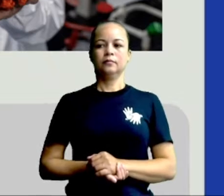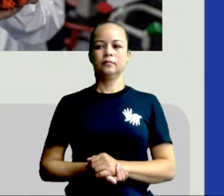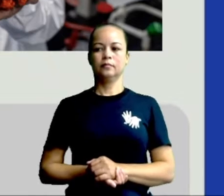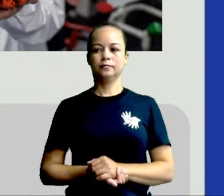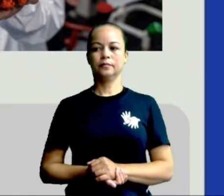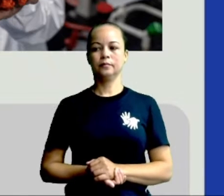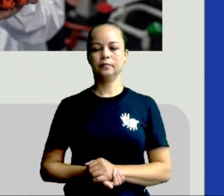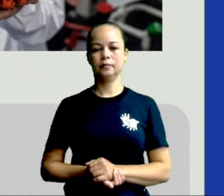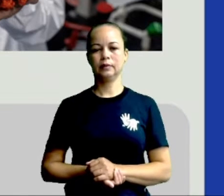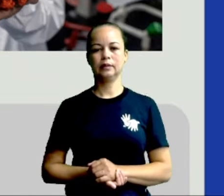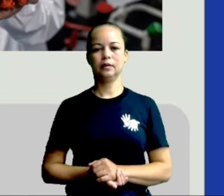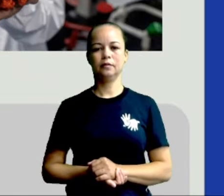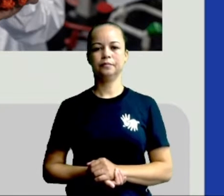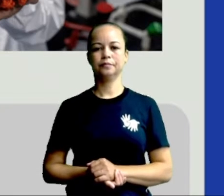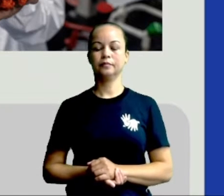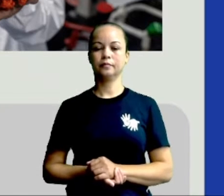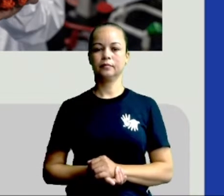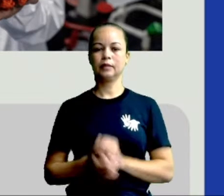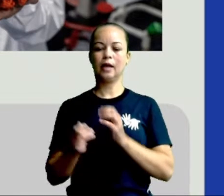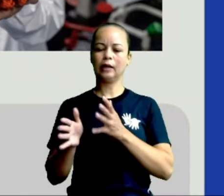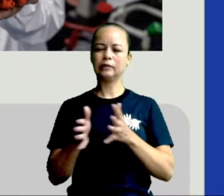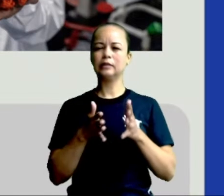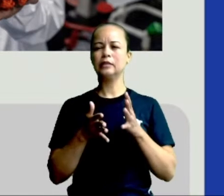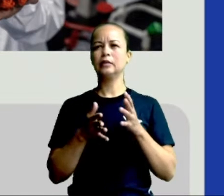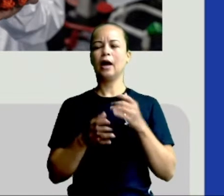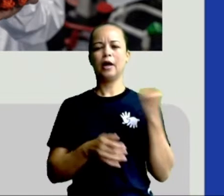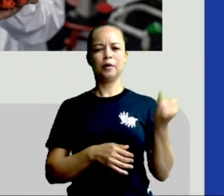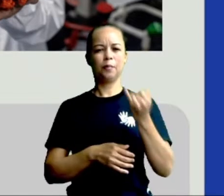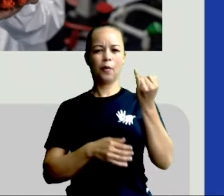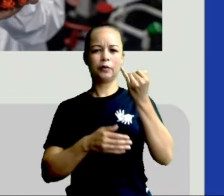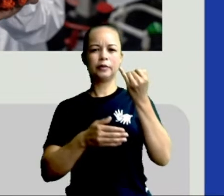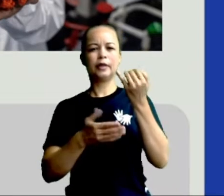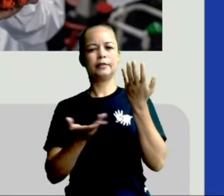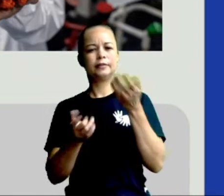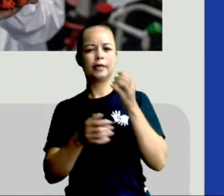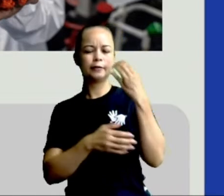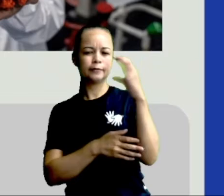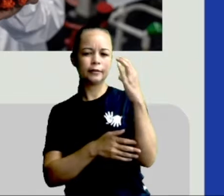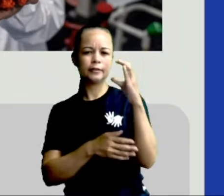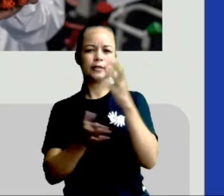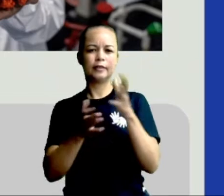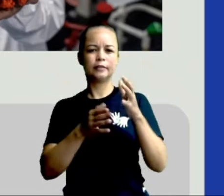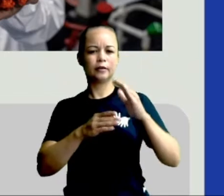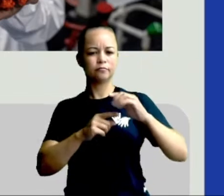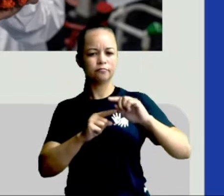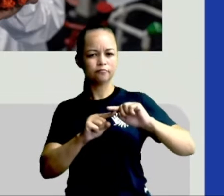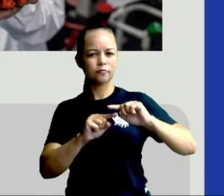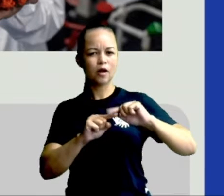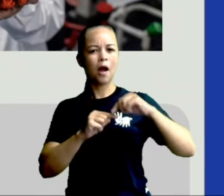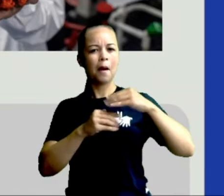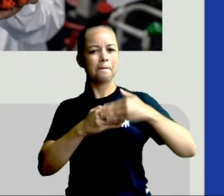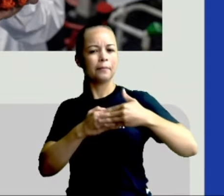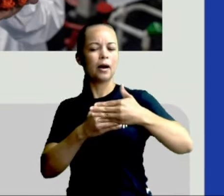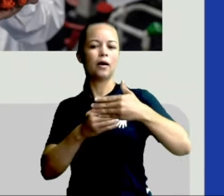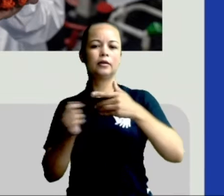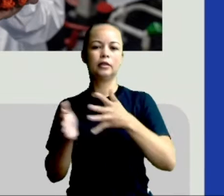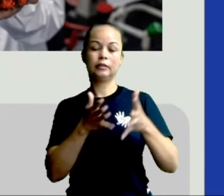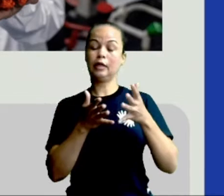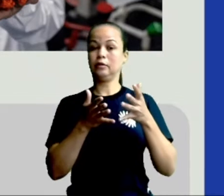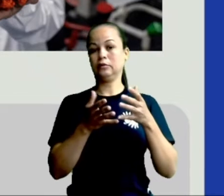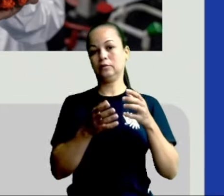Além disso, a importância da ciência ela vai muito mais. A gente está passando ou estamos em meio a uma